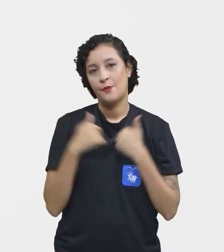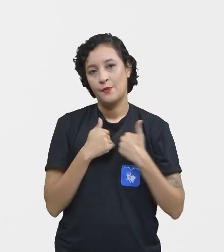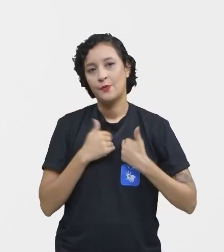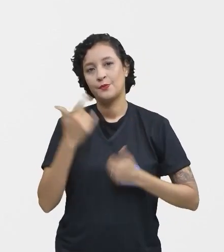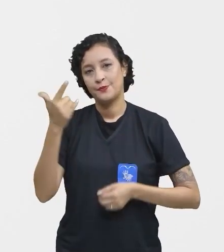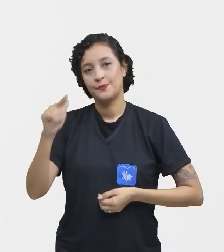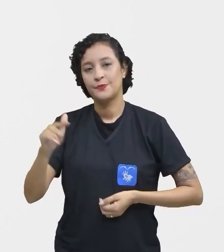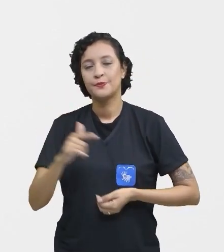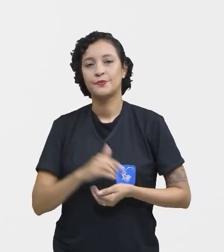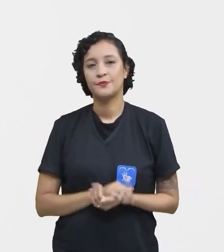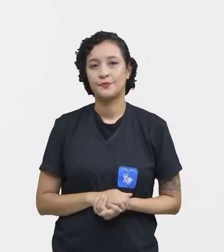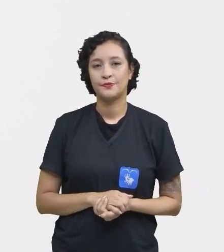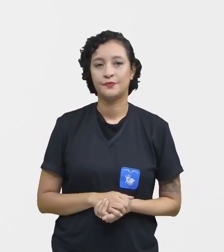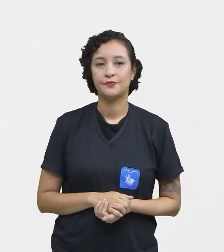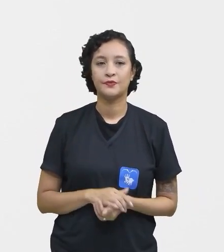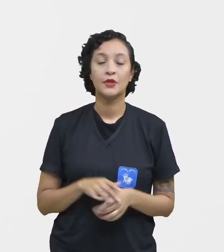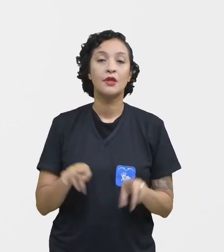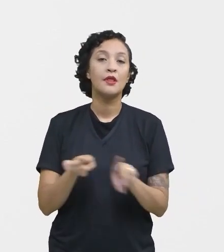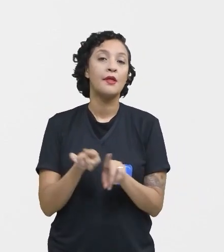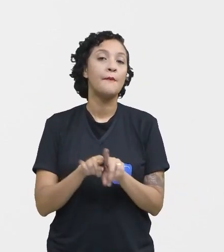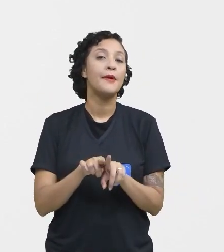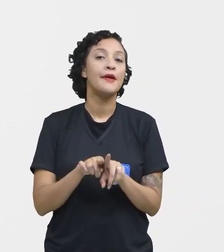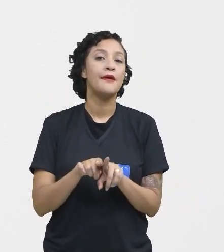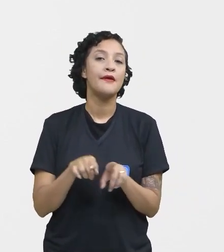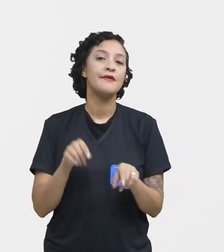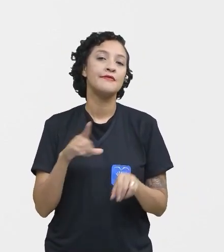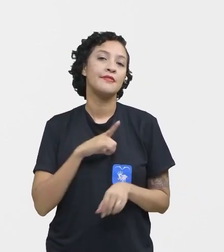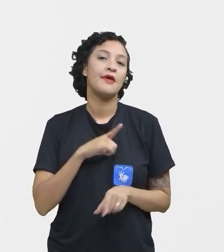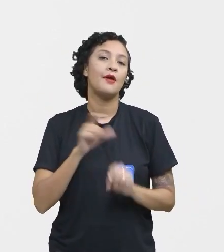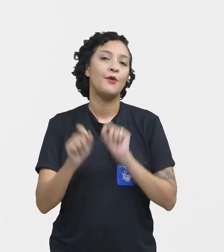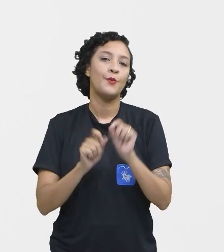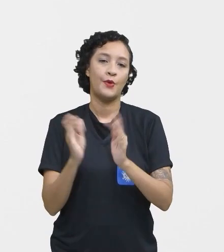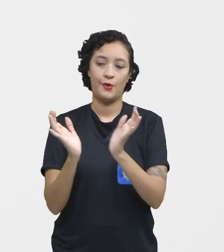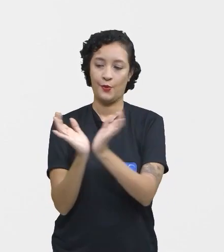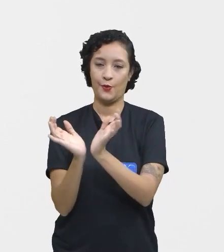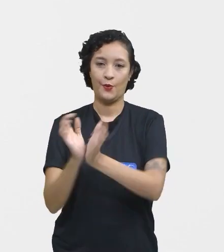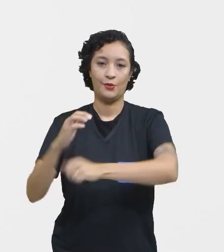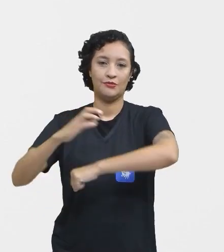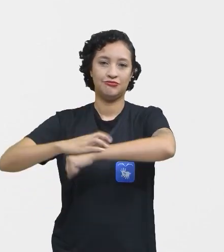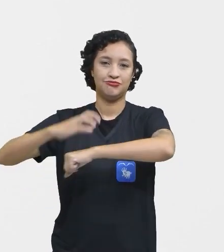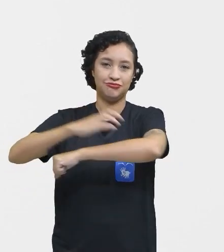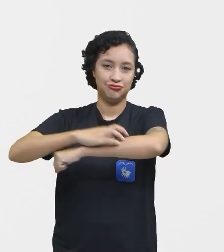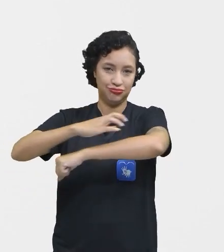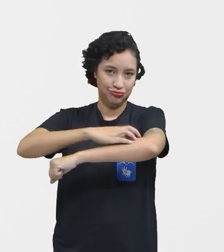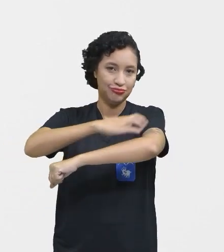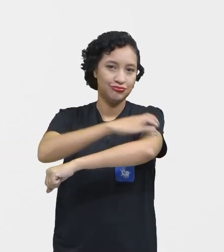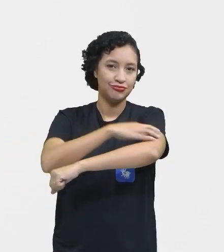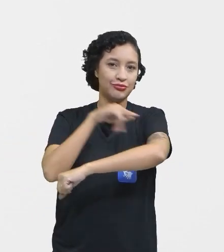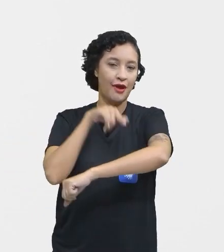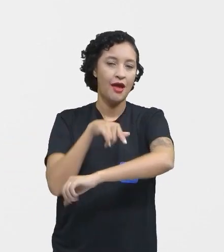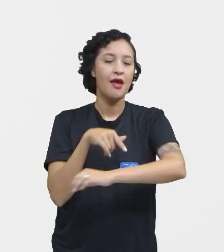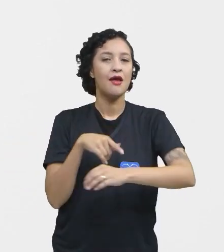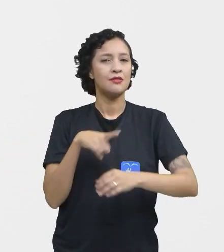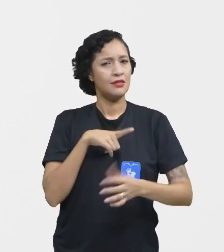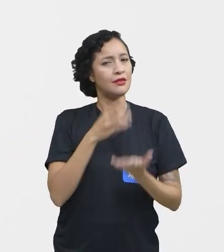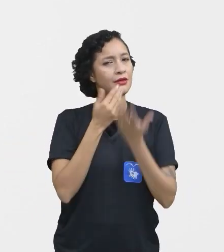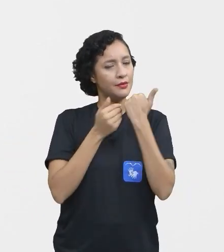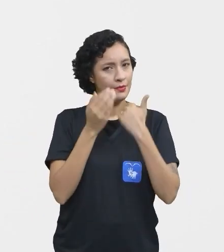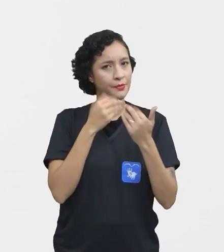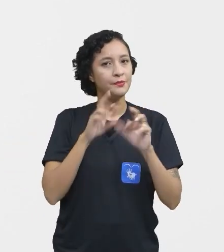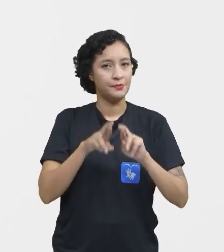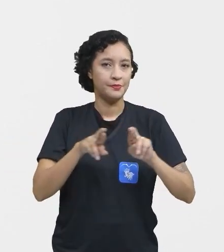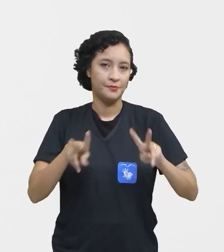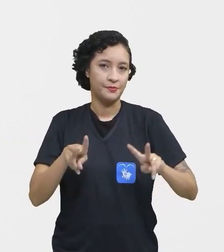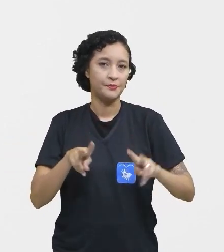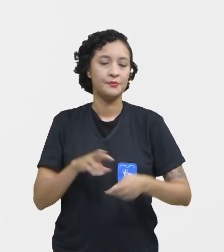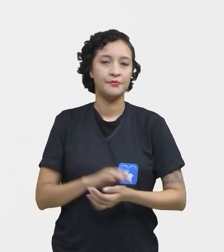Então, além dos peixes que nós falamos, os anfíbios também possuem uma alimentação diferenciada. Os